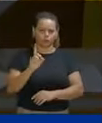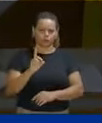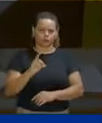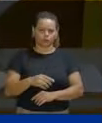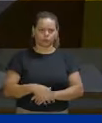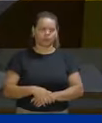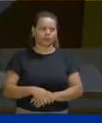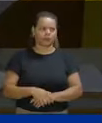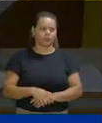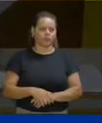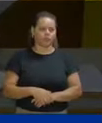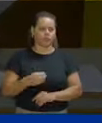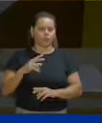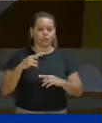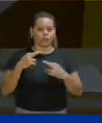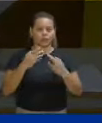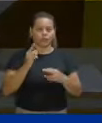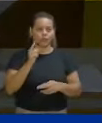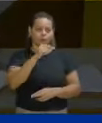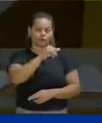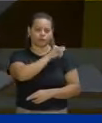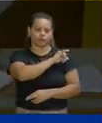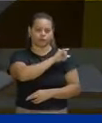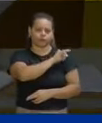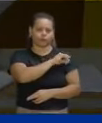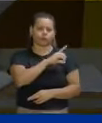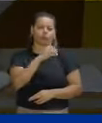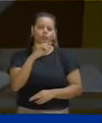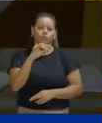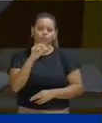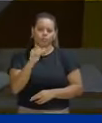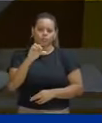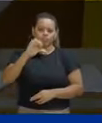presidente do Tribunal Regional Eleitoral. No Rio de Janeiro, que é do dia